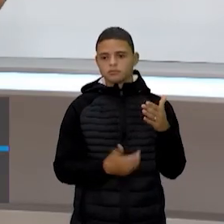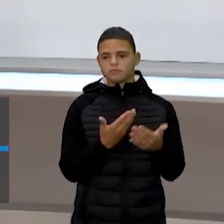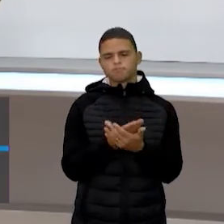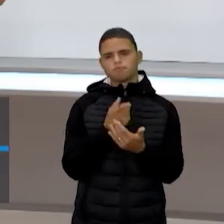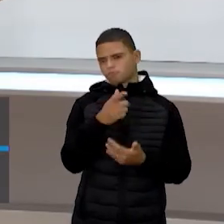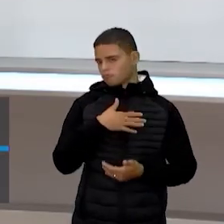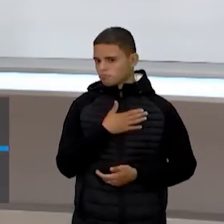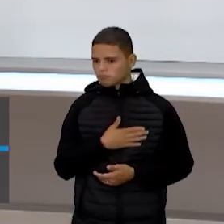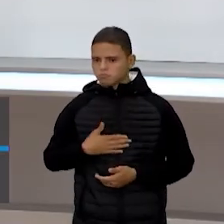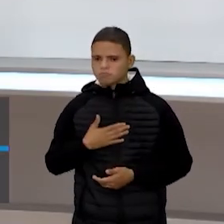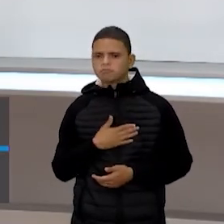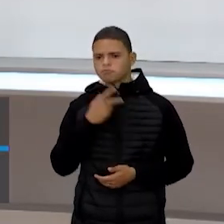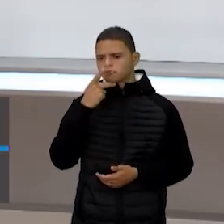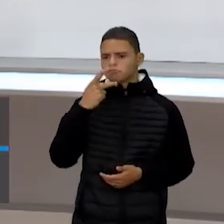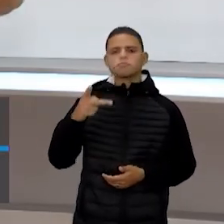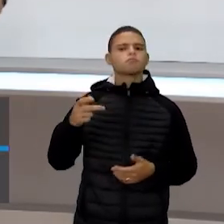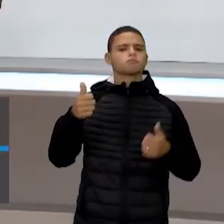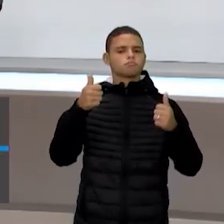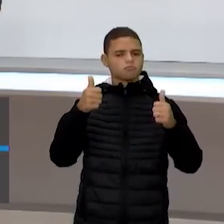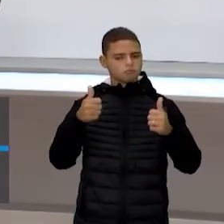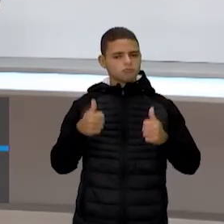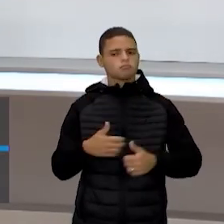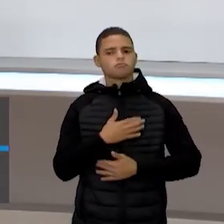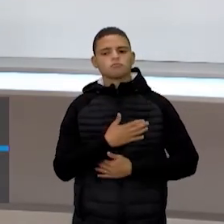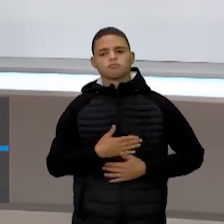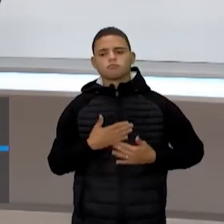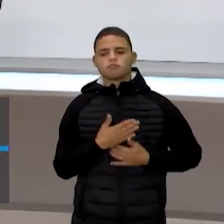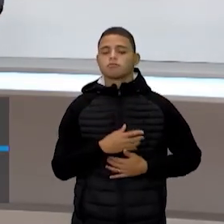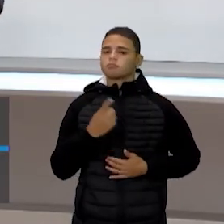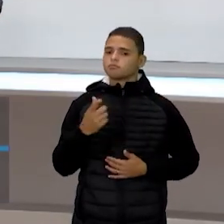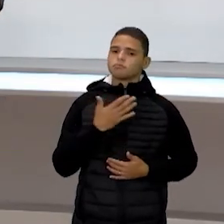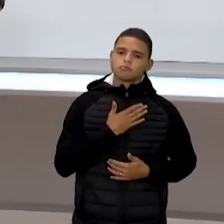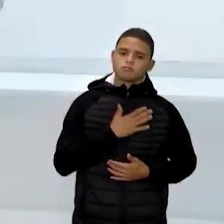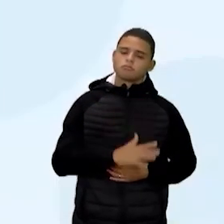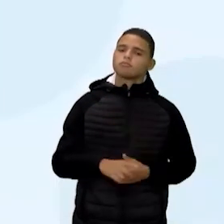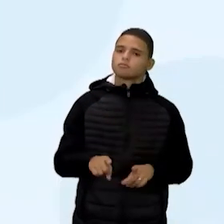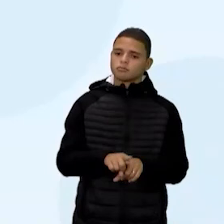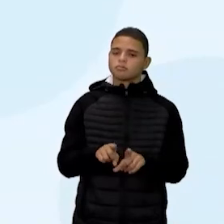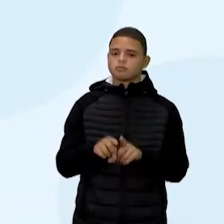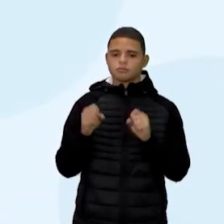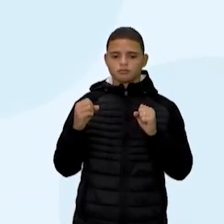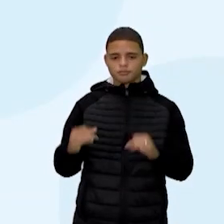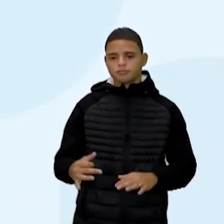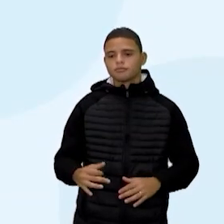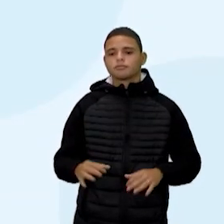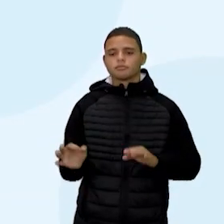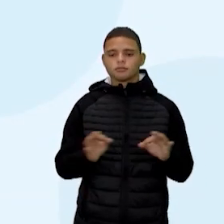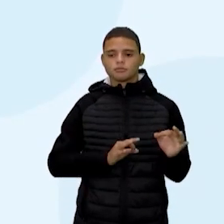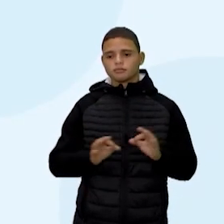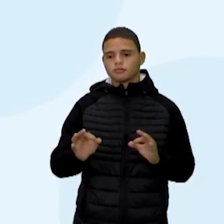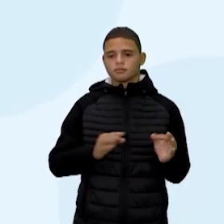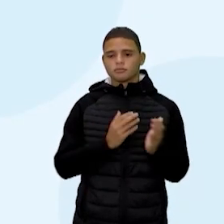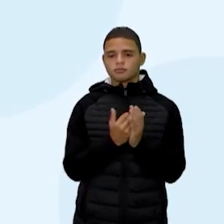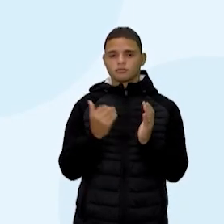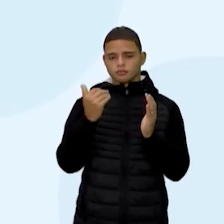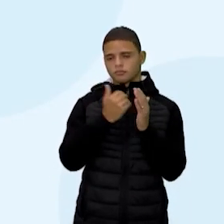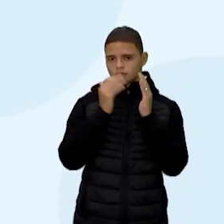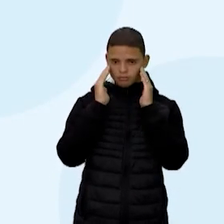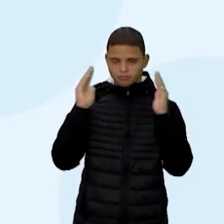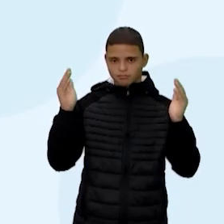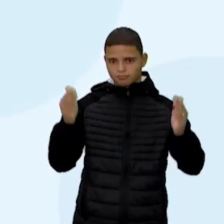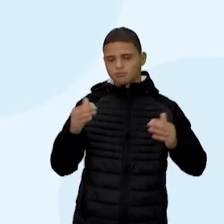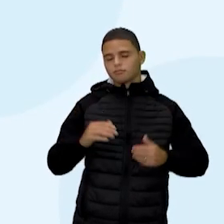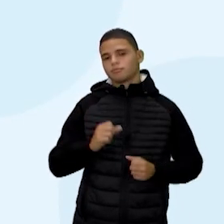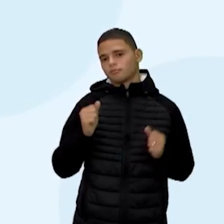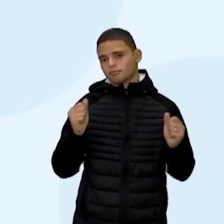você gostou da aula, diga gostei, professor Tony, adorei a aula. Se não gostou, diga também. Vai ser um prazer preparar uma aula especial para você do